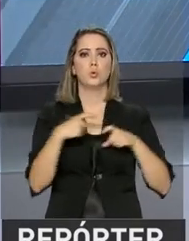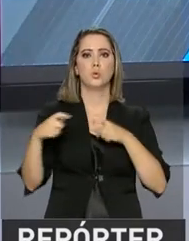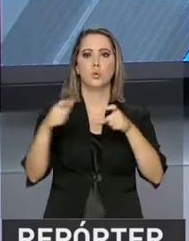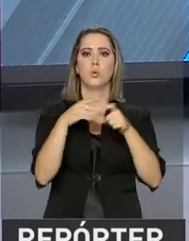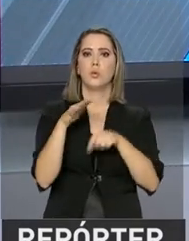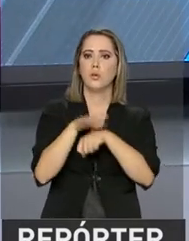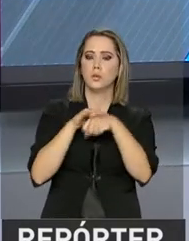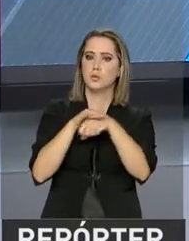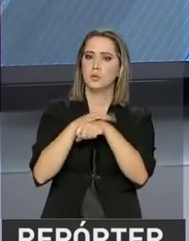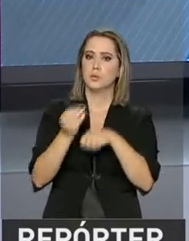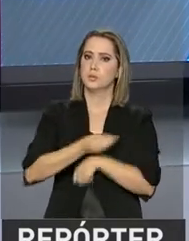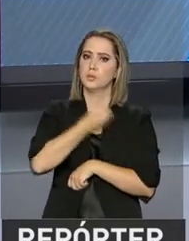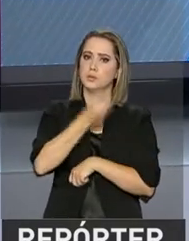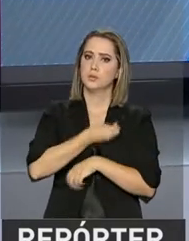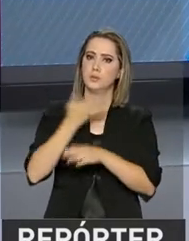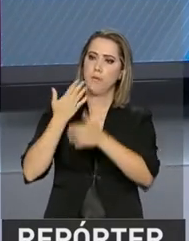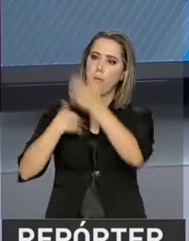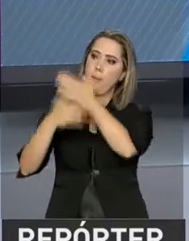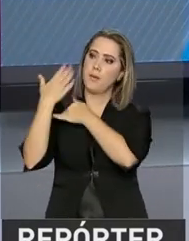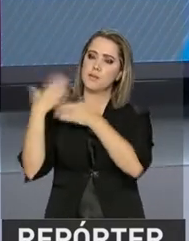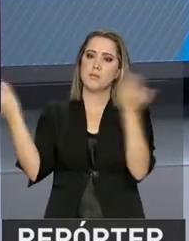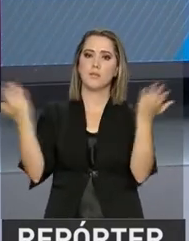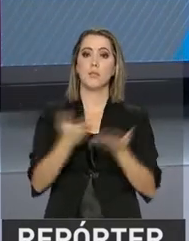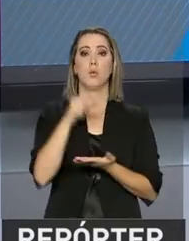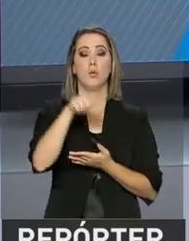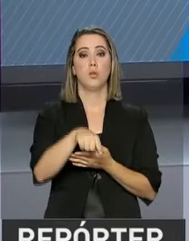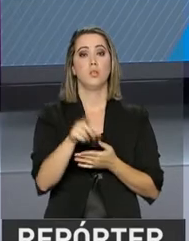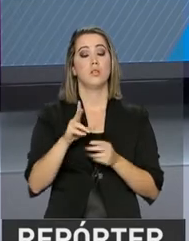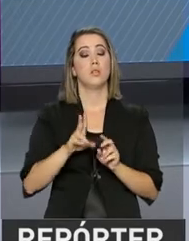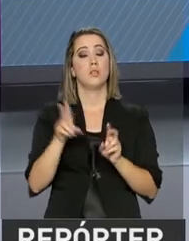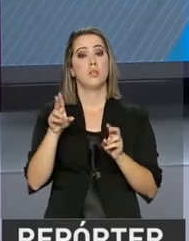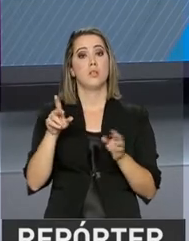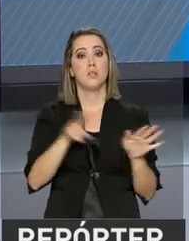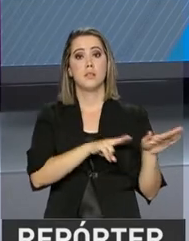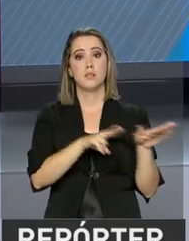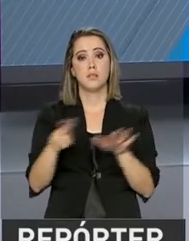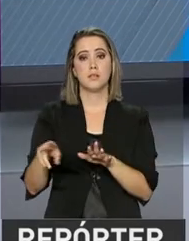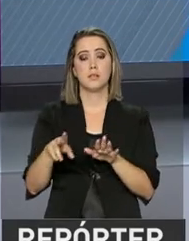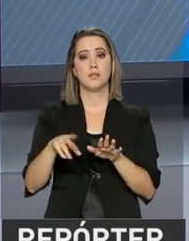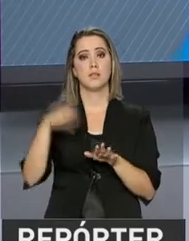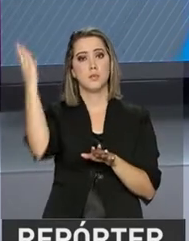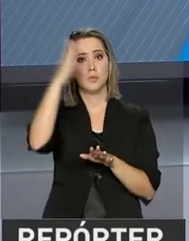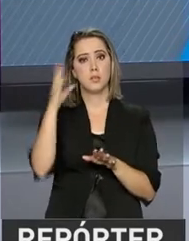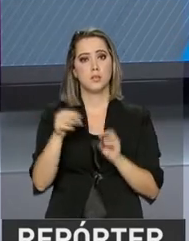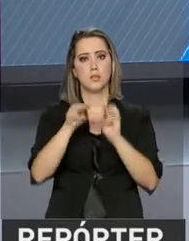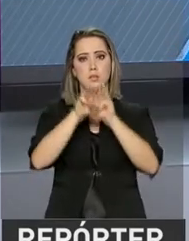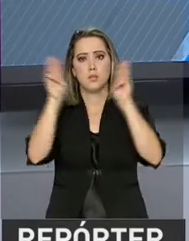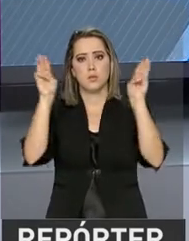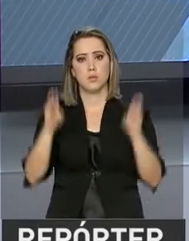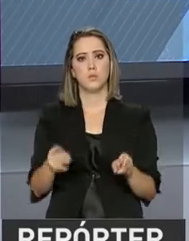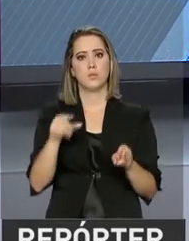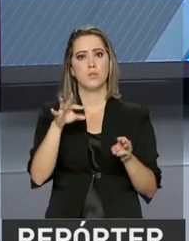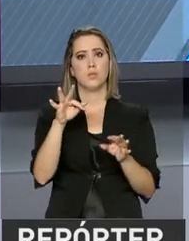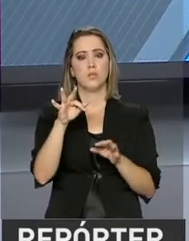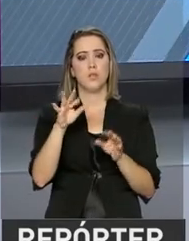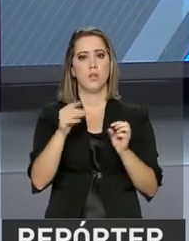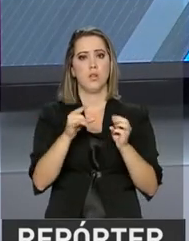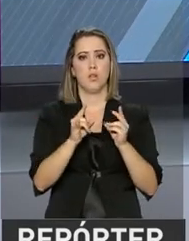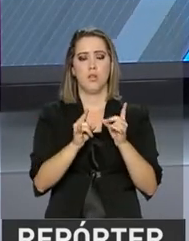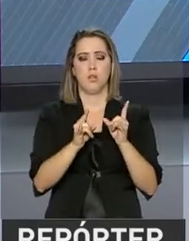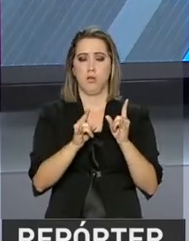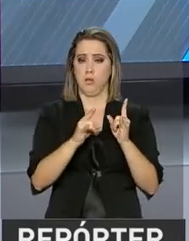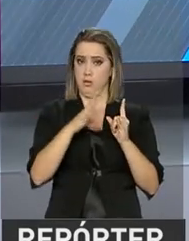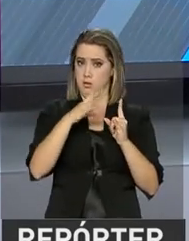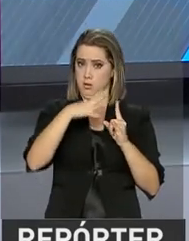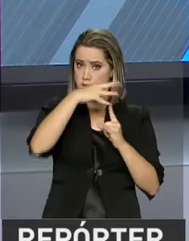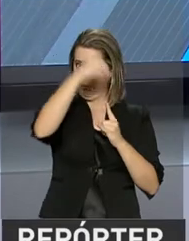convive com o passado e presente. Na Semana Nacional dos Museus, a programação do Museu da Vida, da Fiocruz, no Rio de